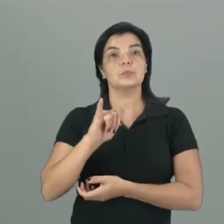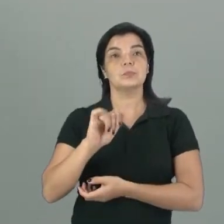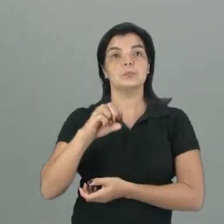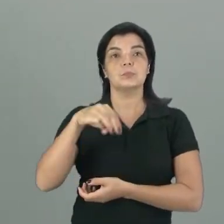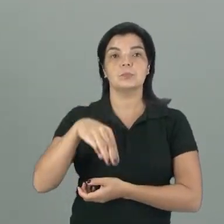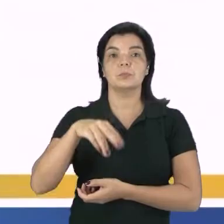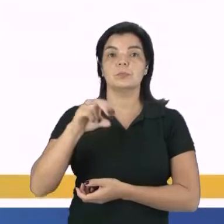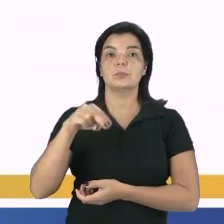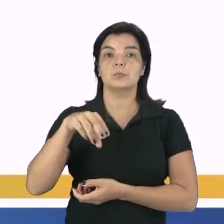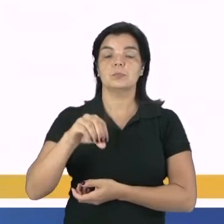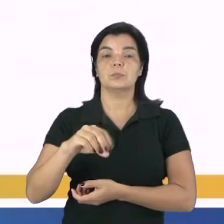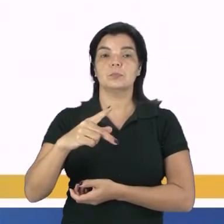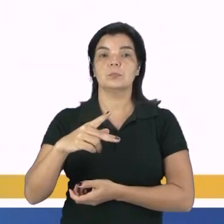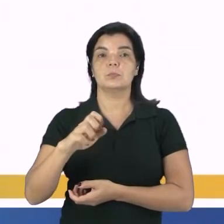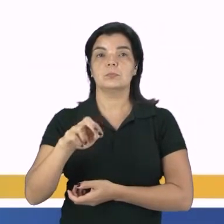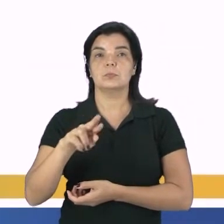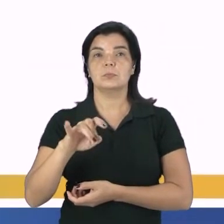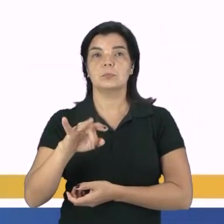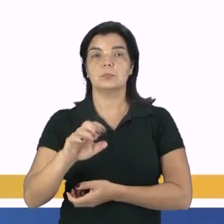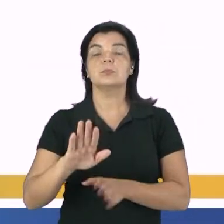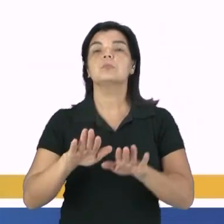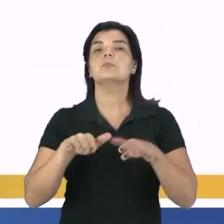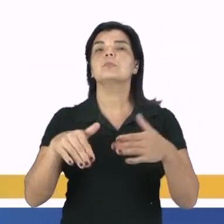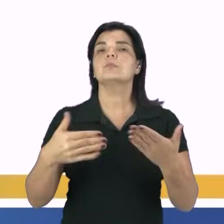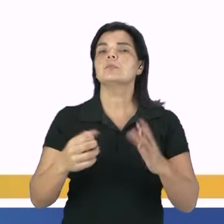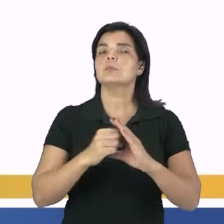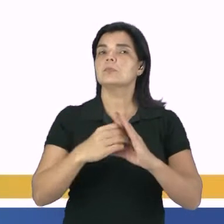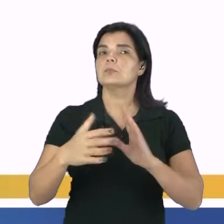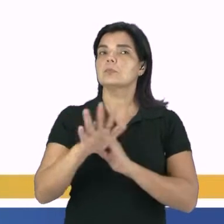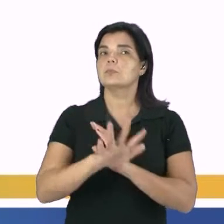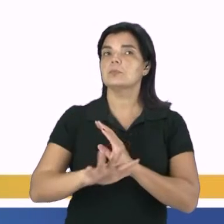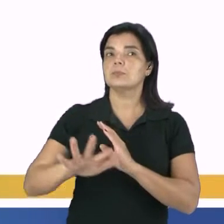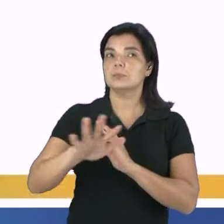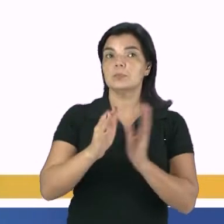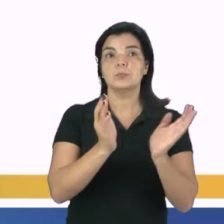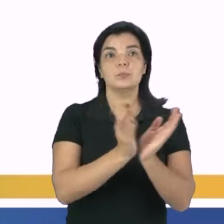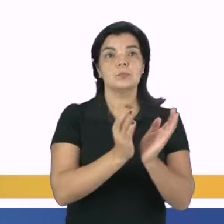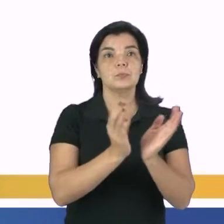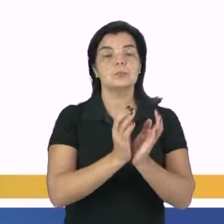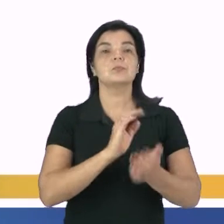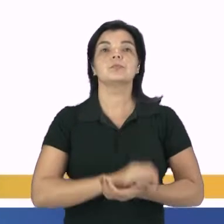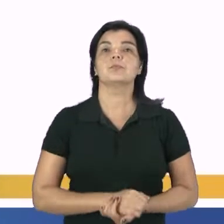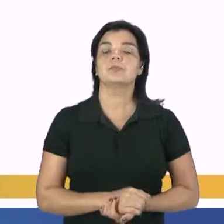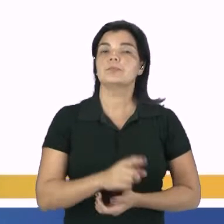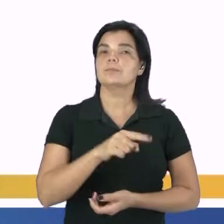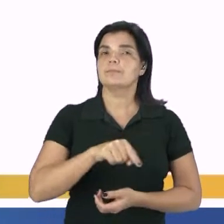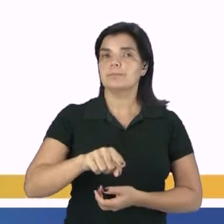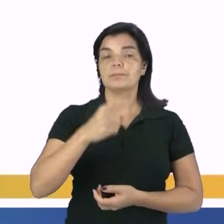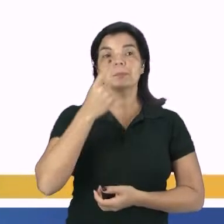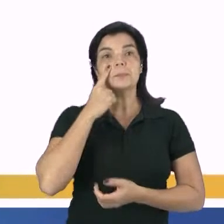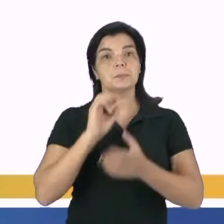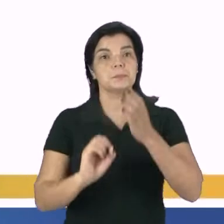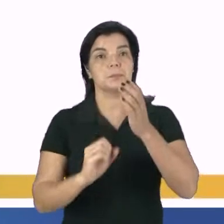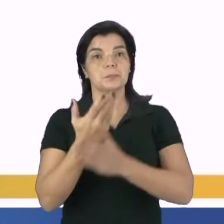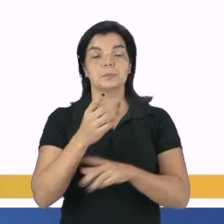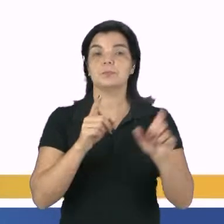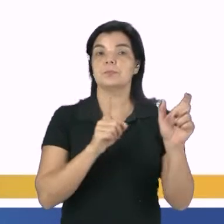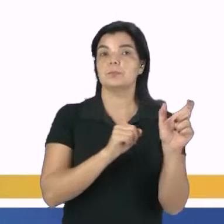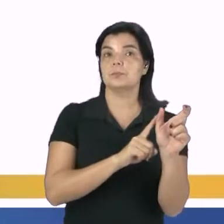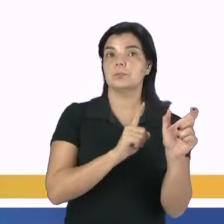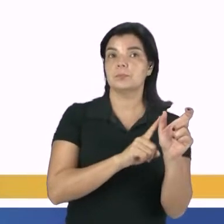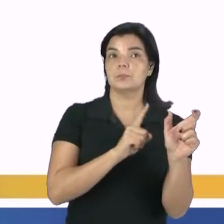das gimnospermas. Quais são as características gerais desse grupo? Se você for ver a origem da palavra, você vai